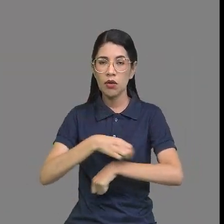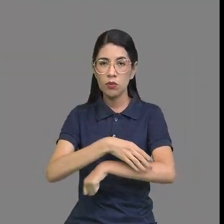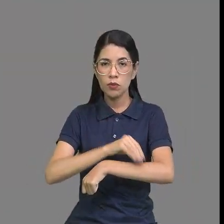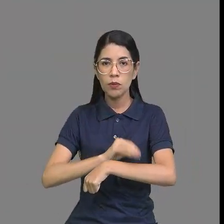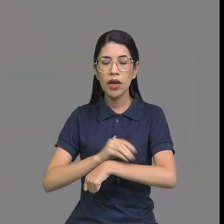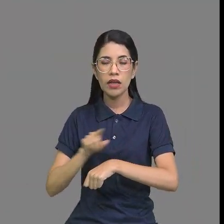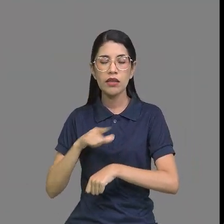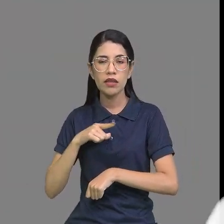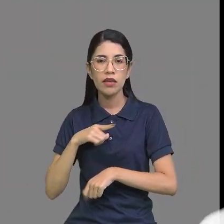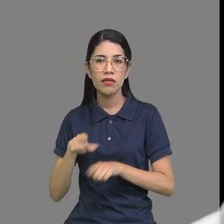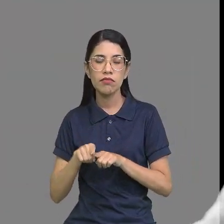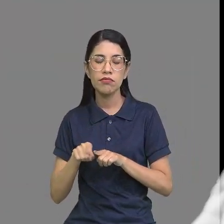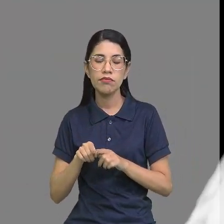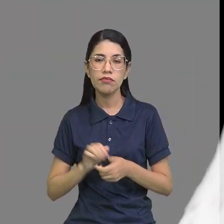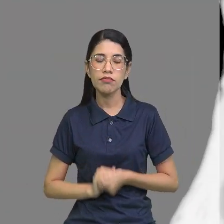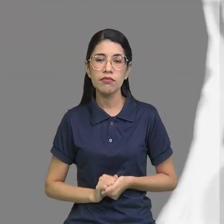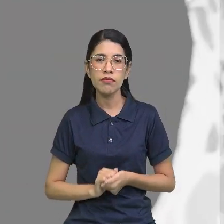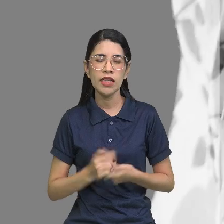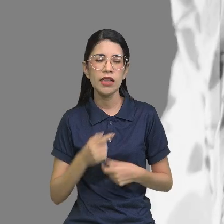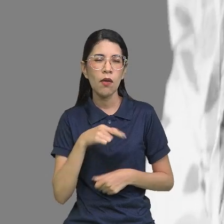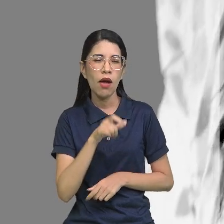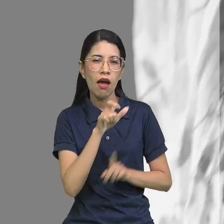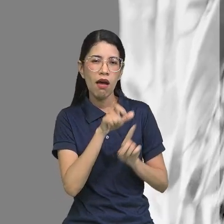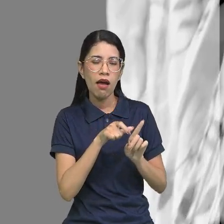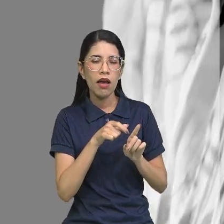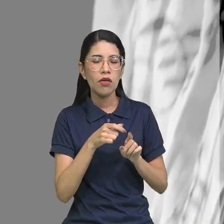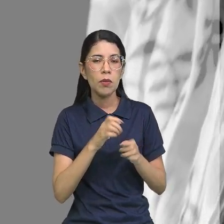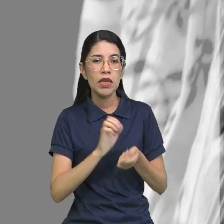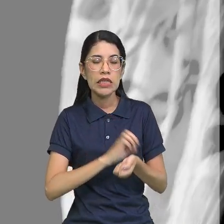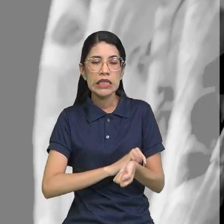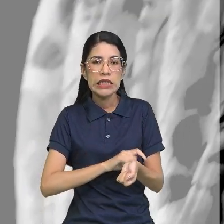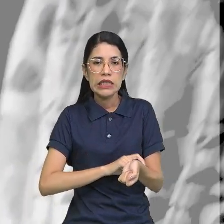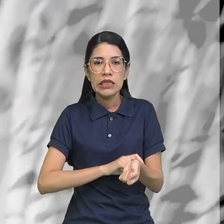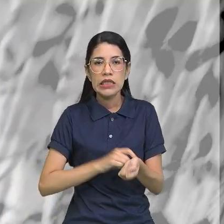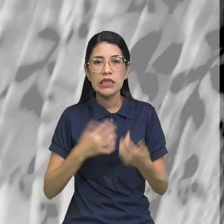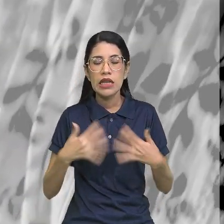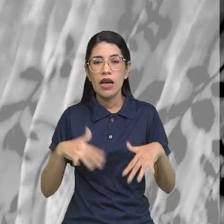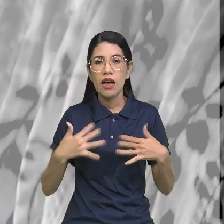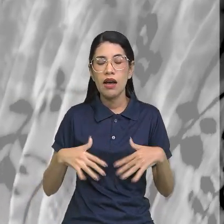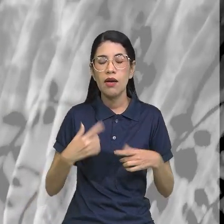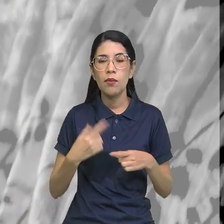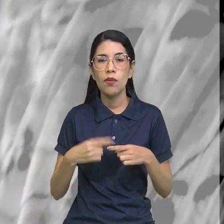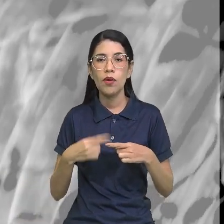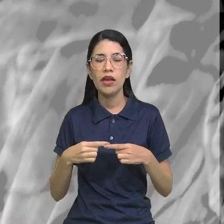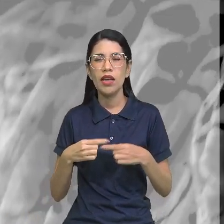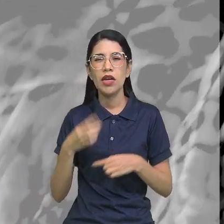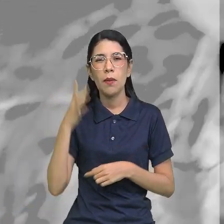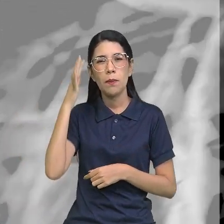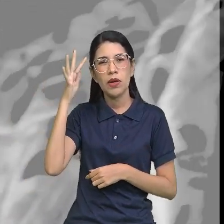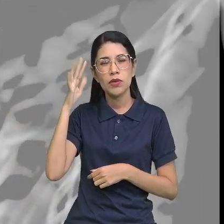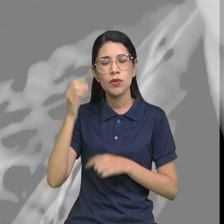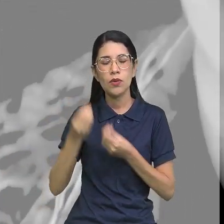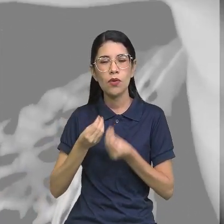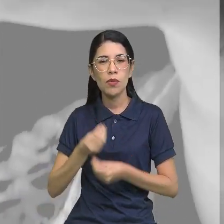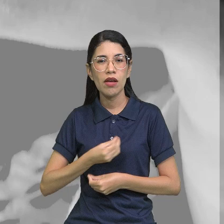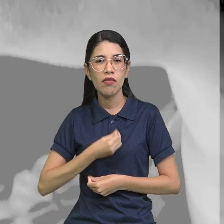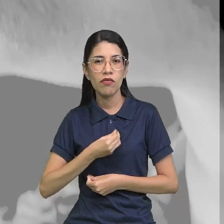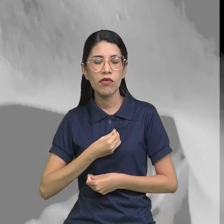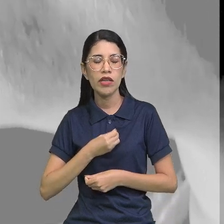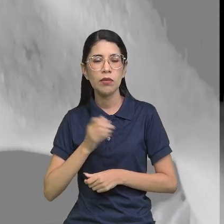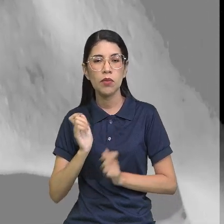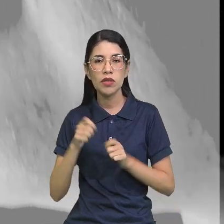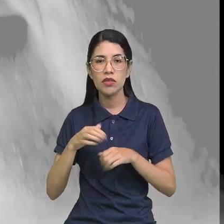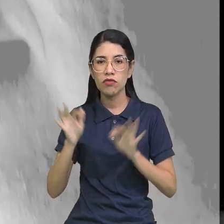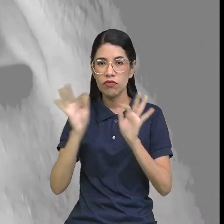ganhar. Macabea começou a tremelicar toda por causa do lado penoso que há na excessiva